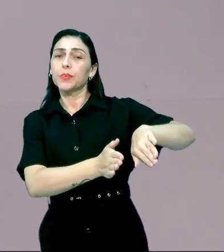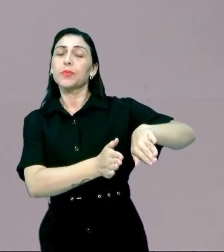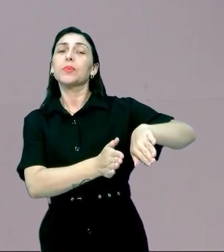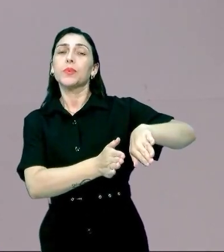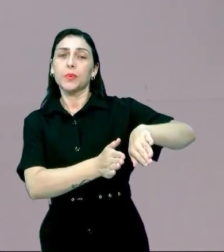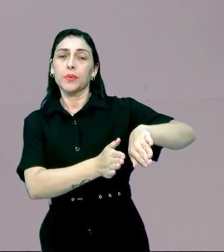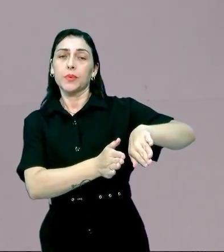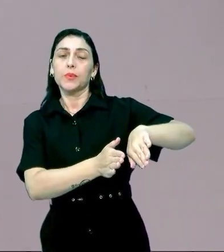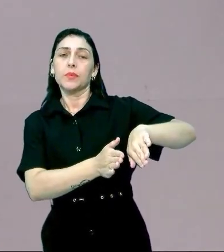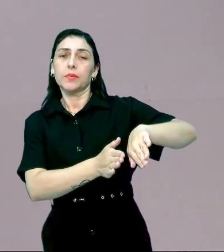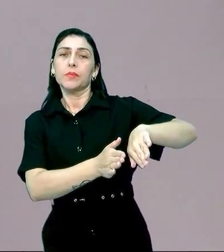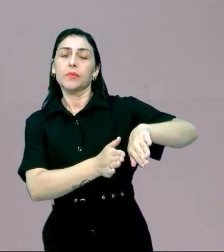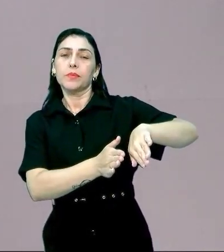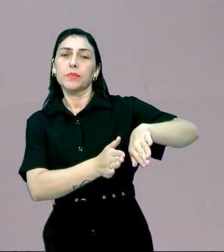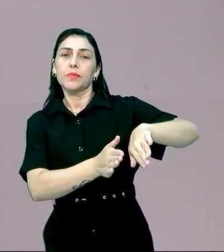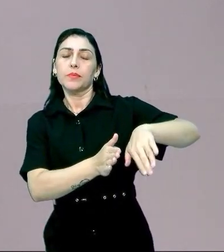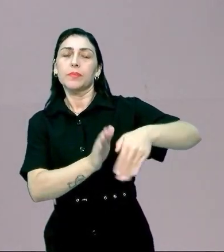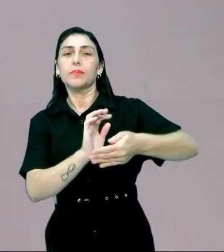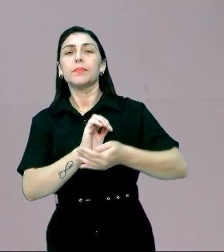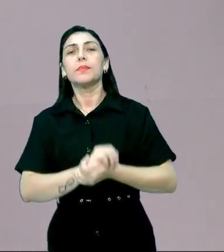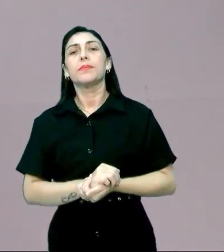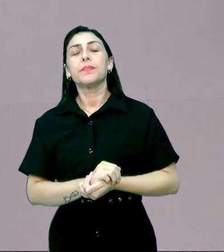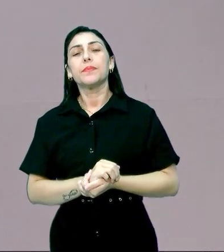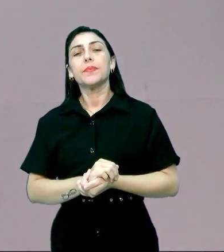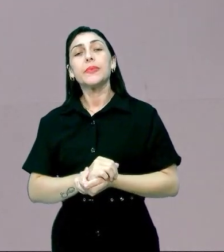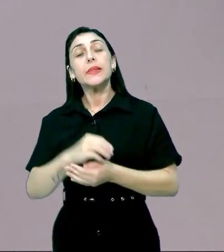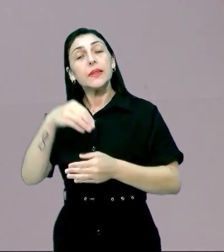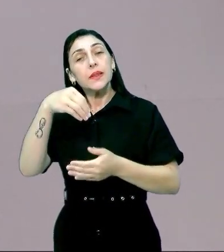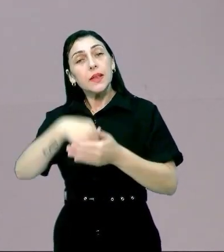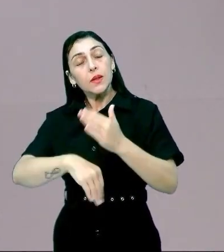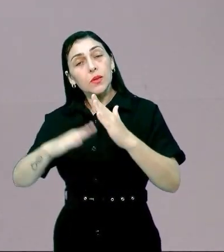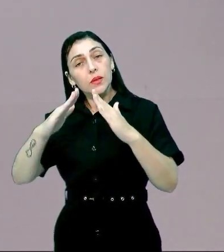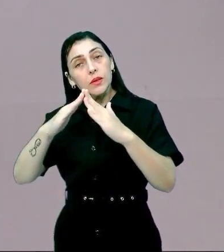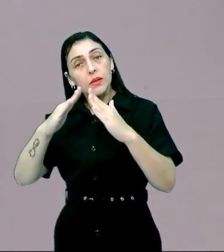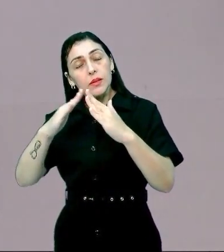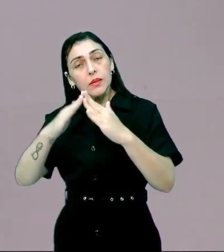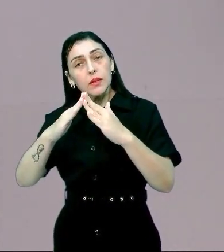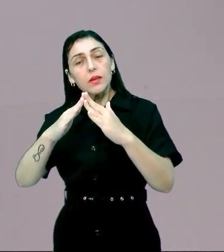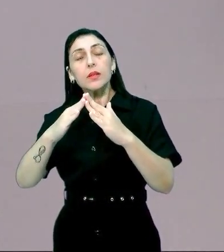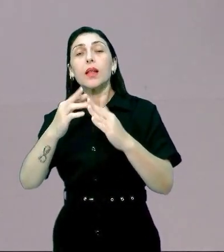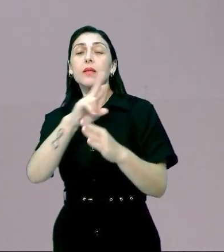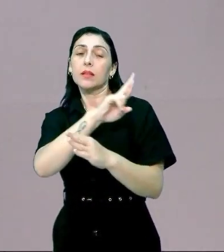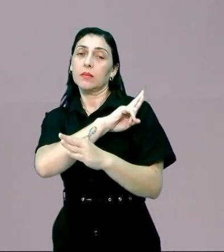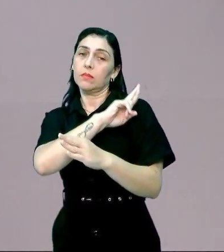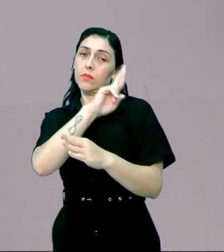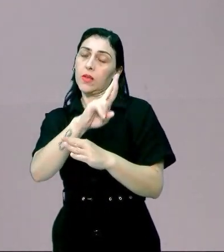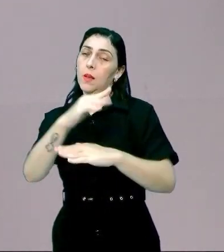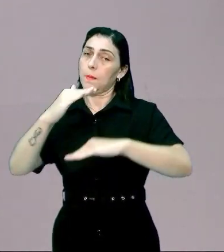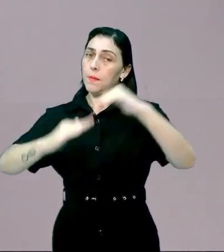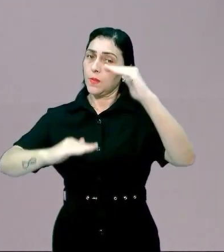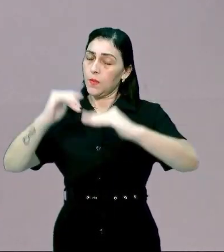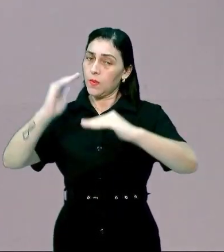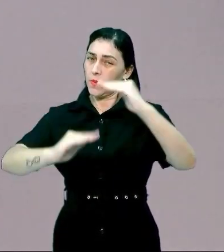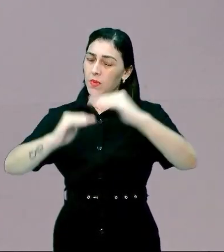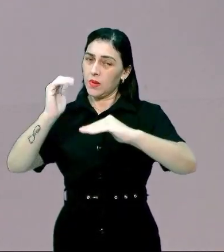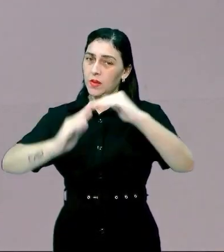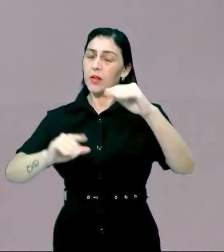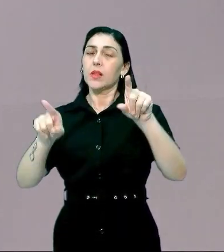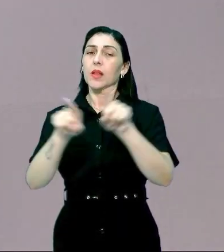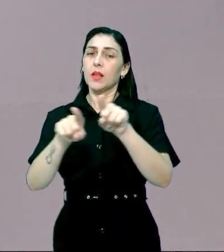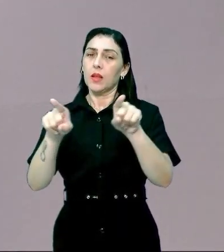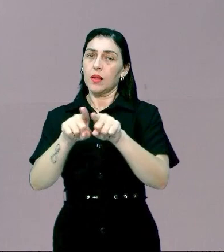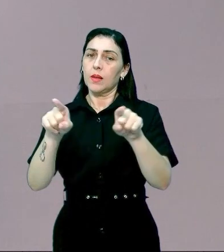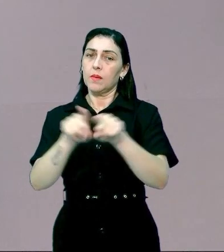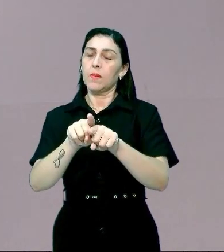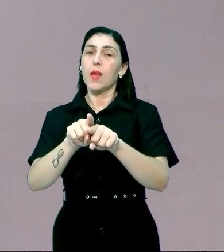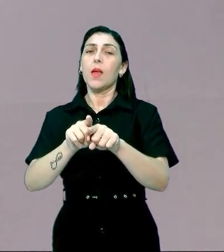acabam, digamos assim, ficando em segundo plano. E dentro de casa, as responsabilidades profissionais, elas acabam, digamos